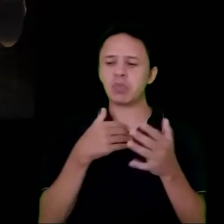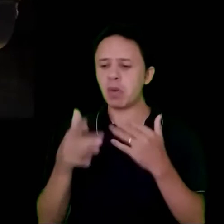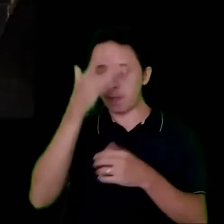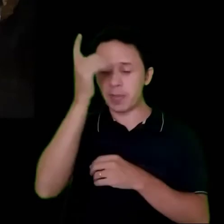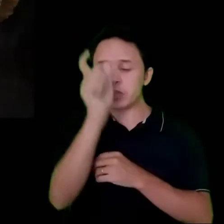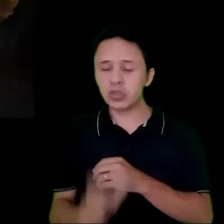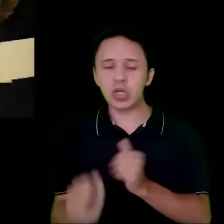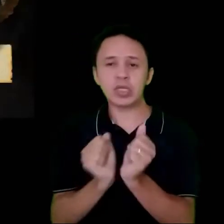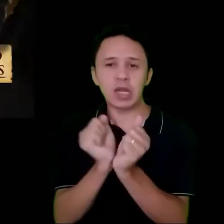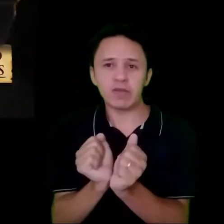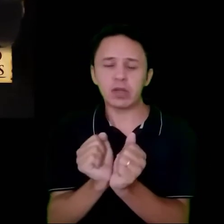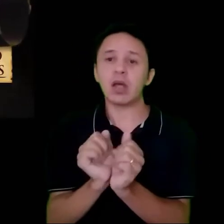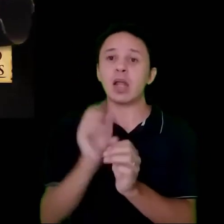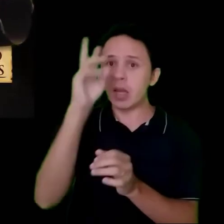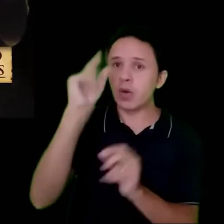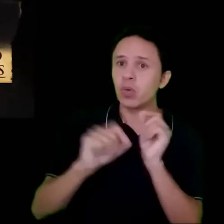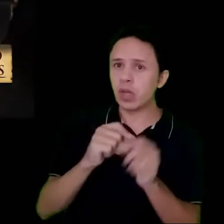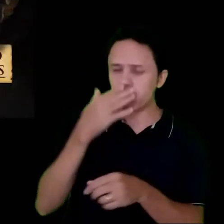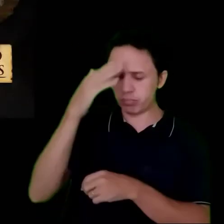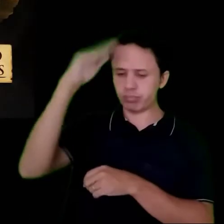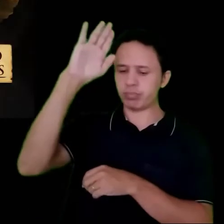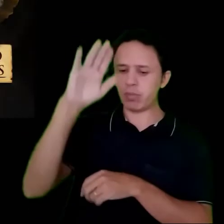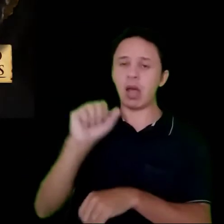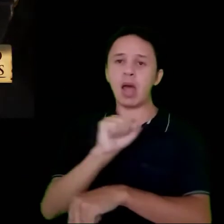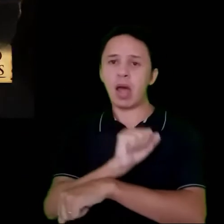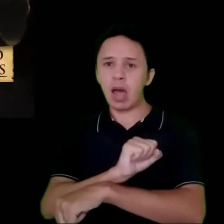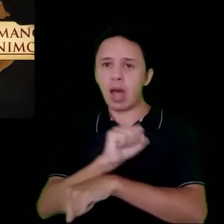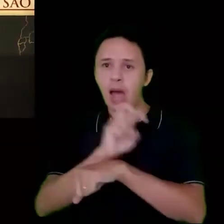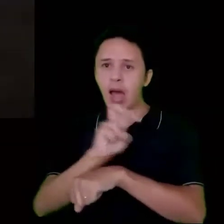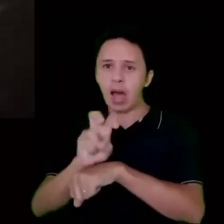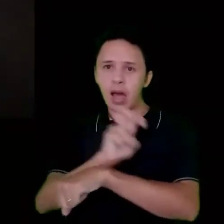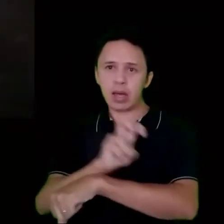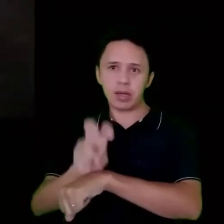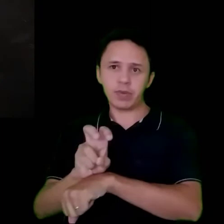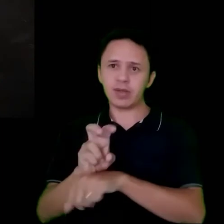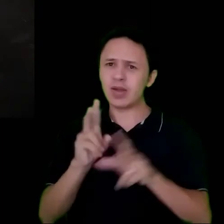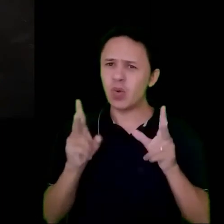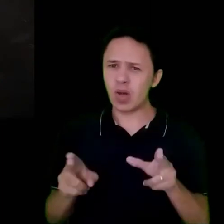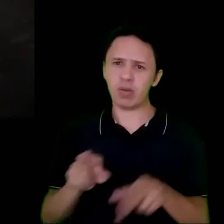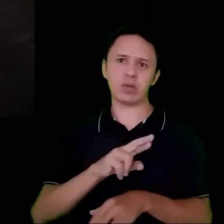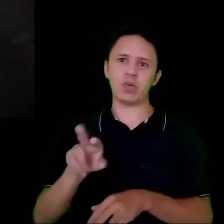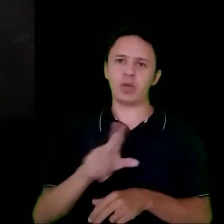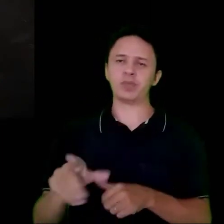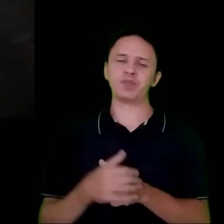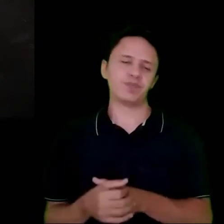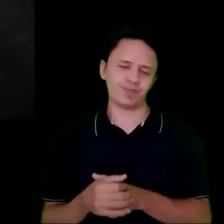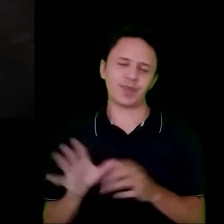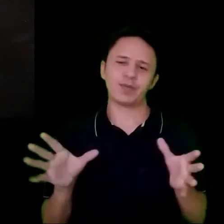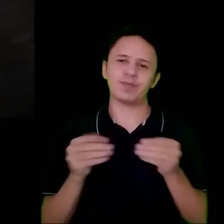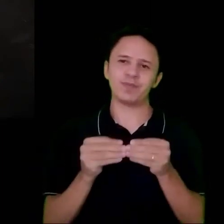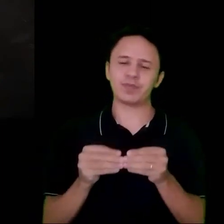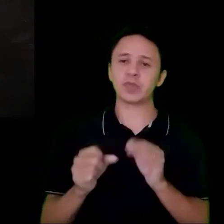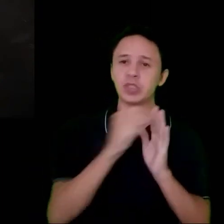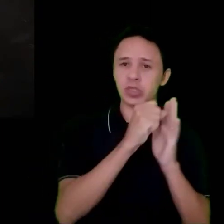pessoas escravizadas, lembrando que árabes e muçulmanos não são sinônimos. Em suma, pode-se dizer que, até a